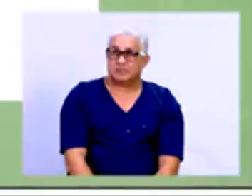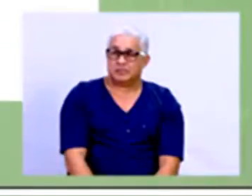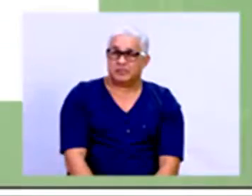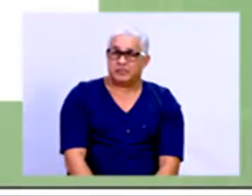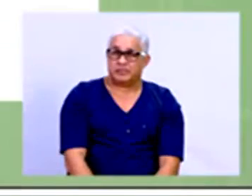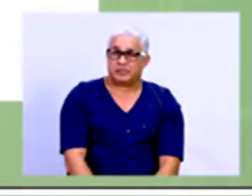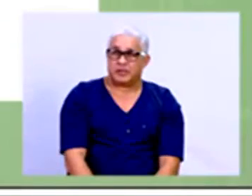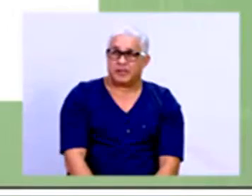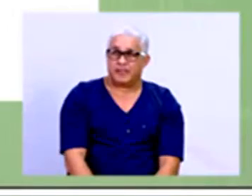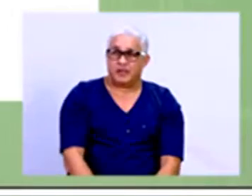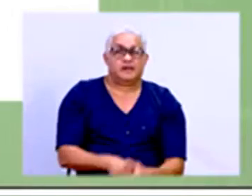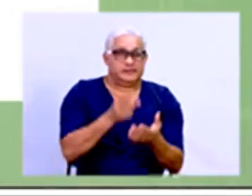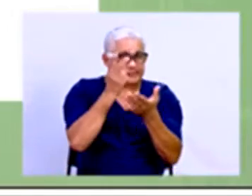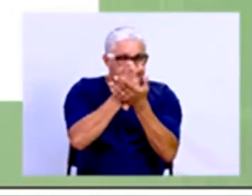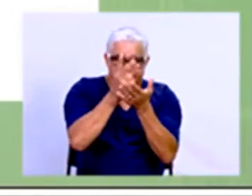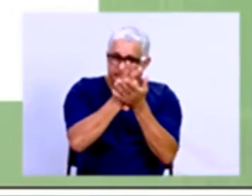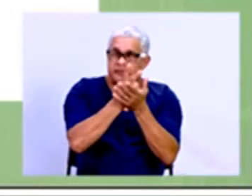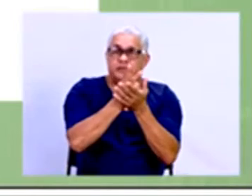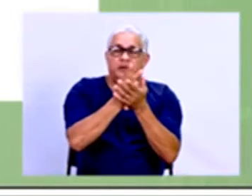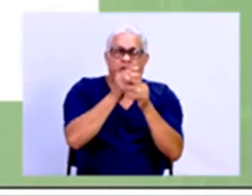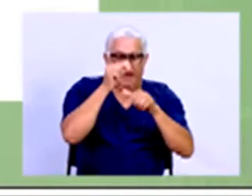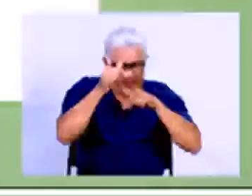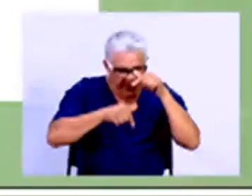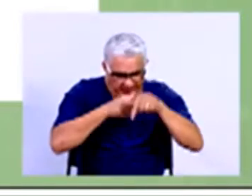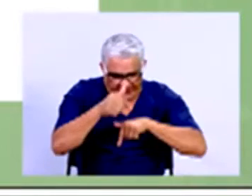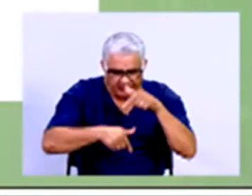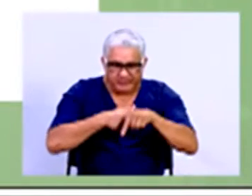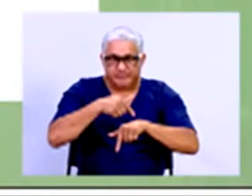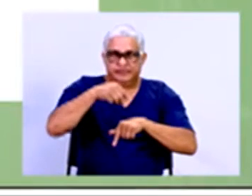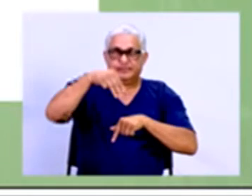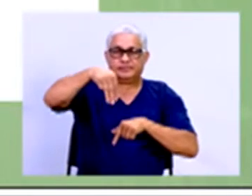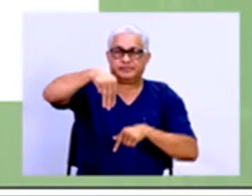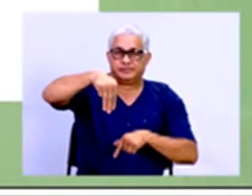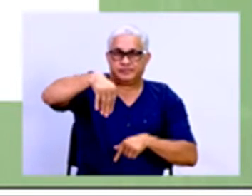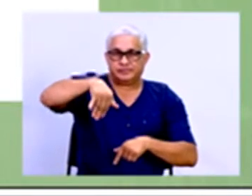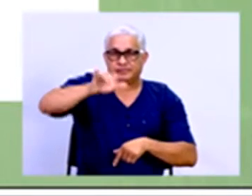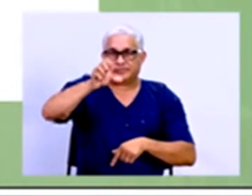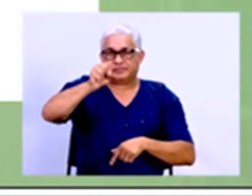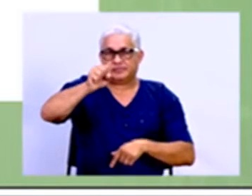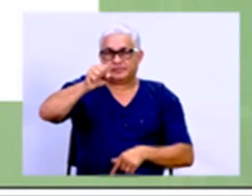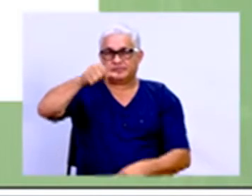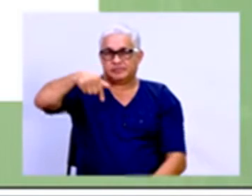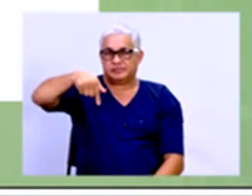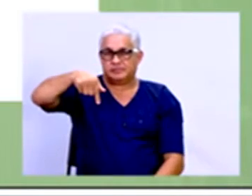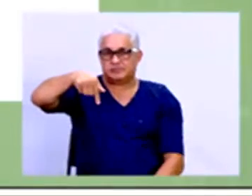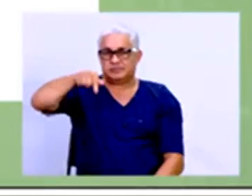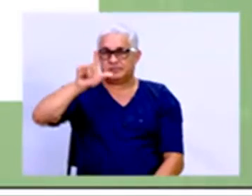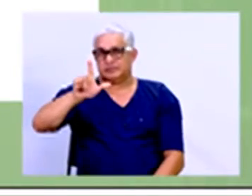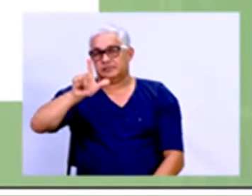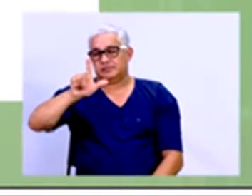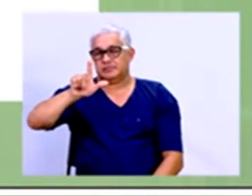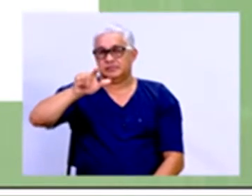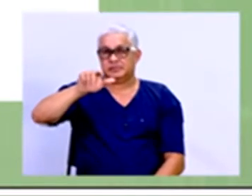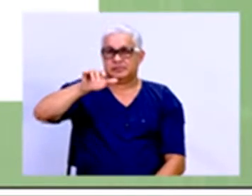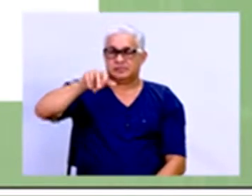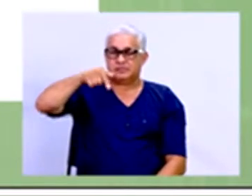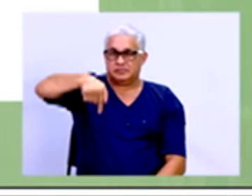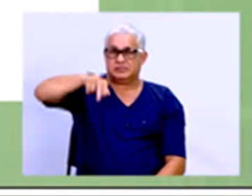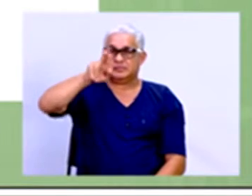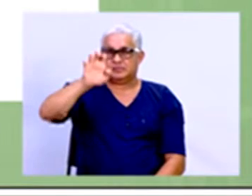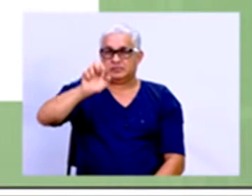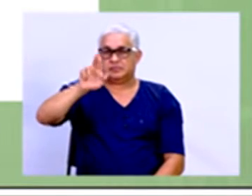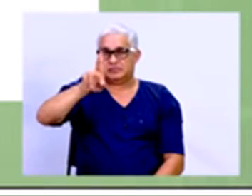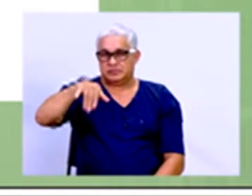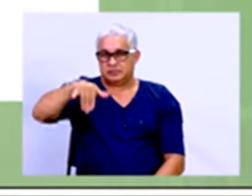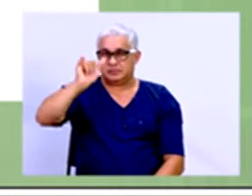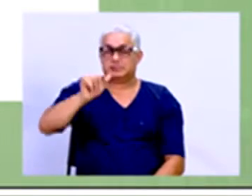forma, então eles são executados, olha, MySQL query, né? Caso haja erro a gente emite uma mensagem, e os dados são